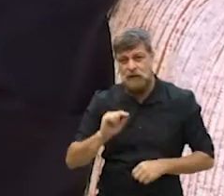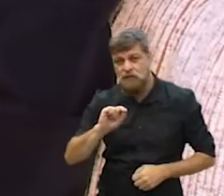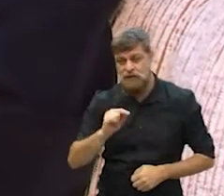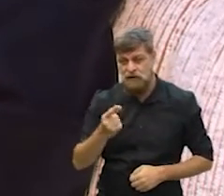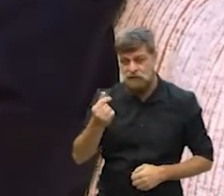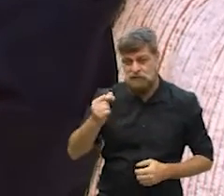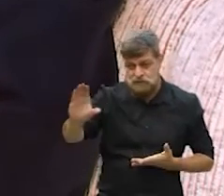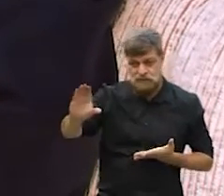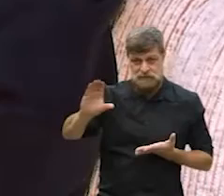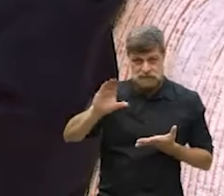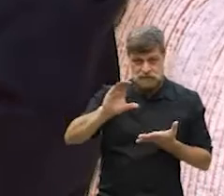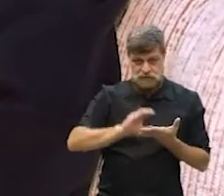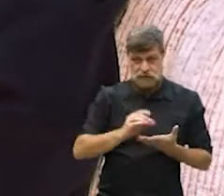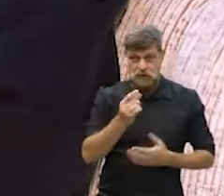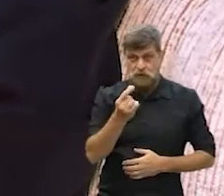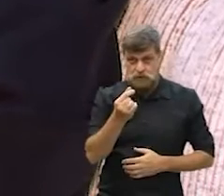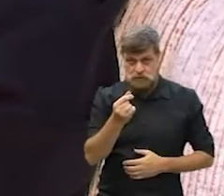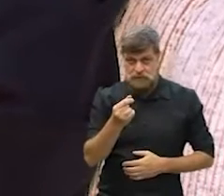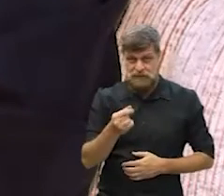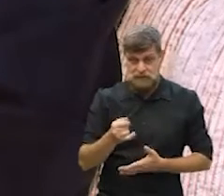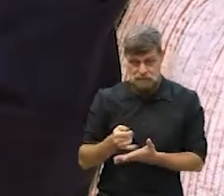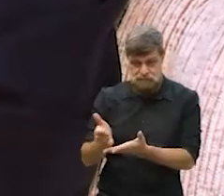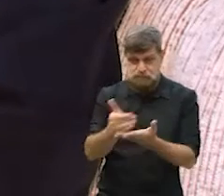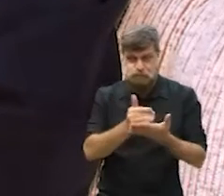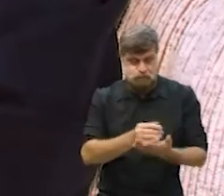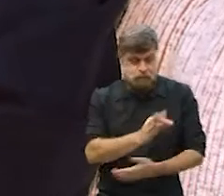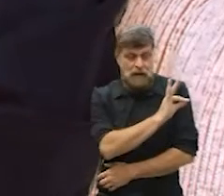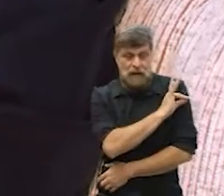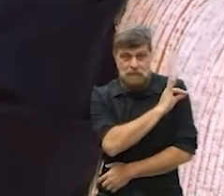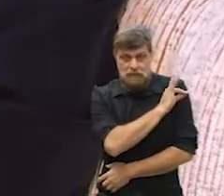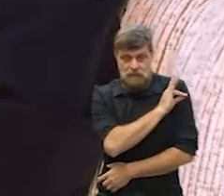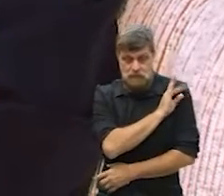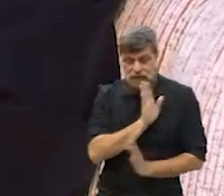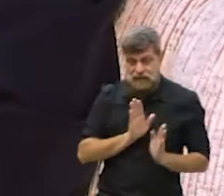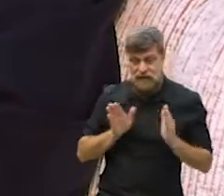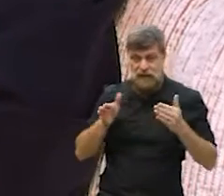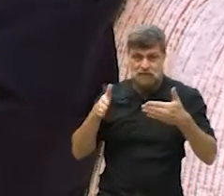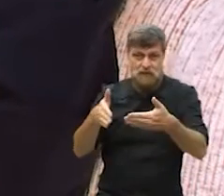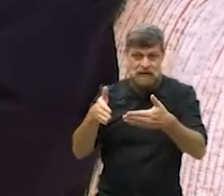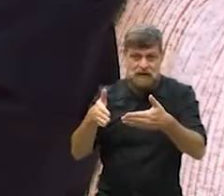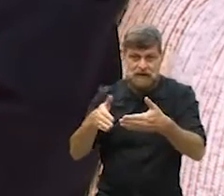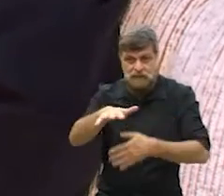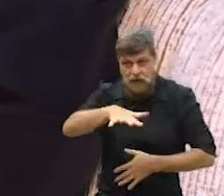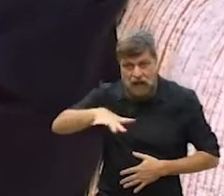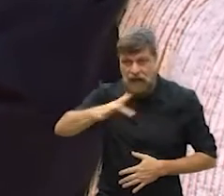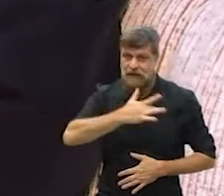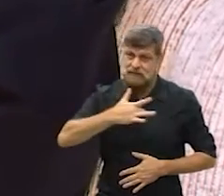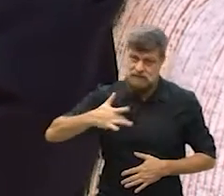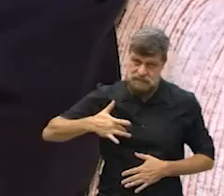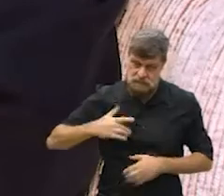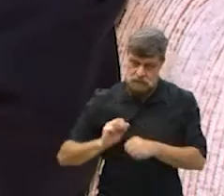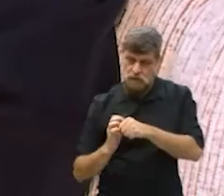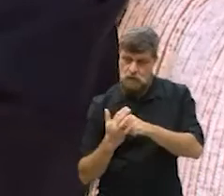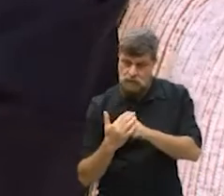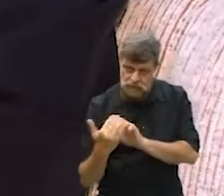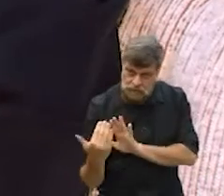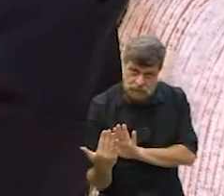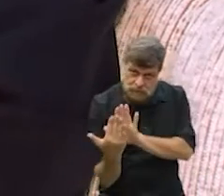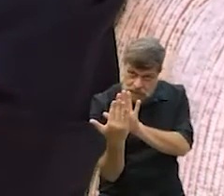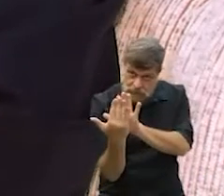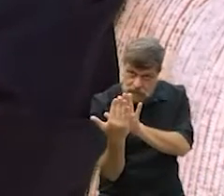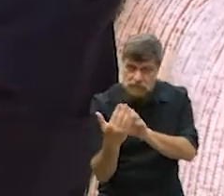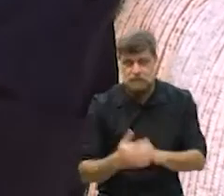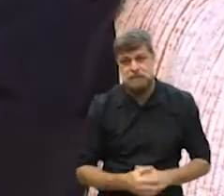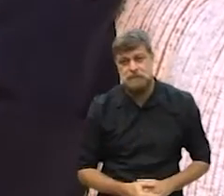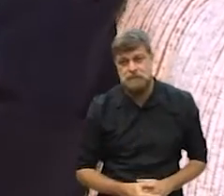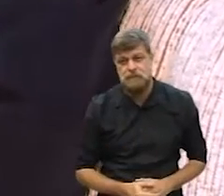de que o recurso da prefeitura passou a ter uma prioridade, que é o combate à